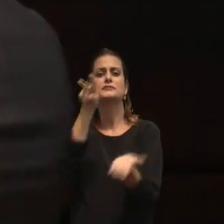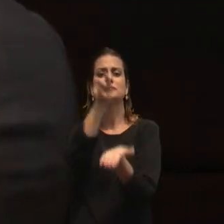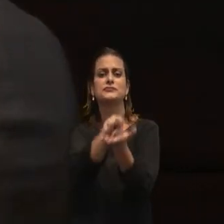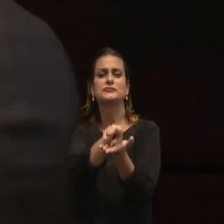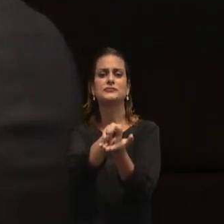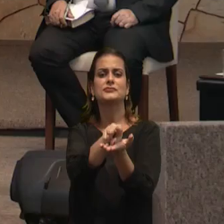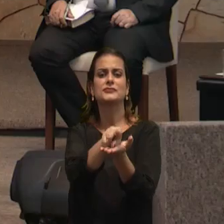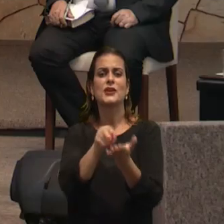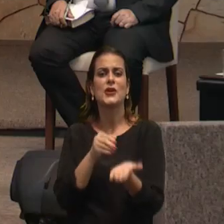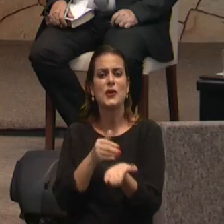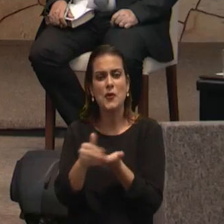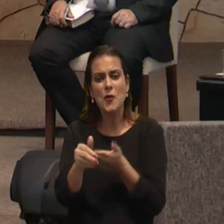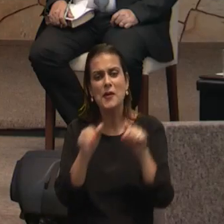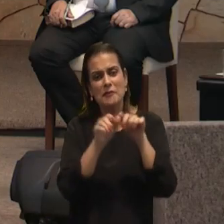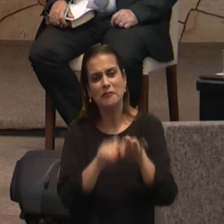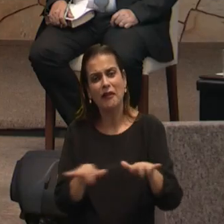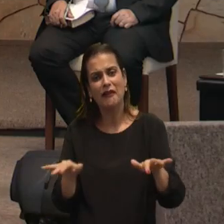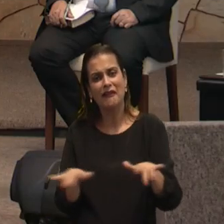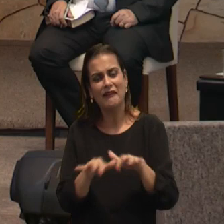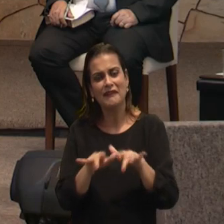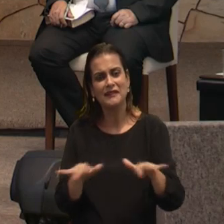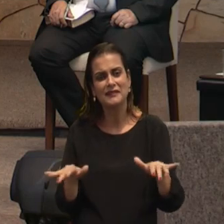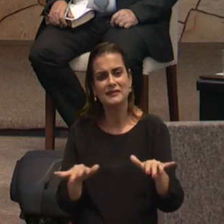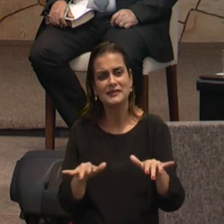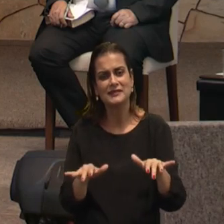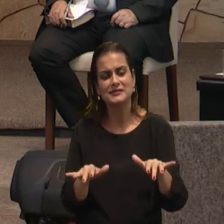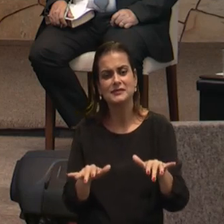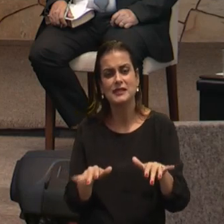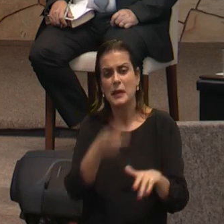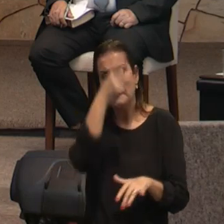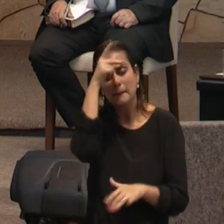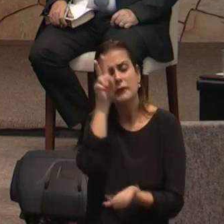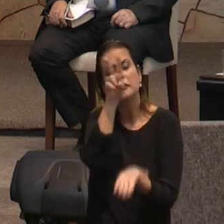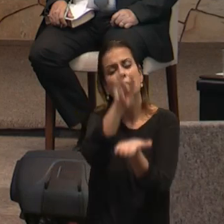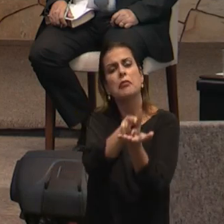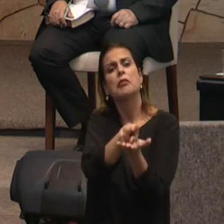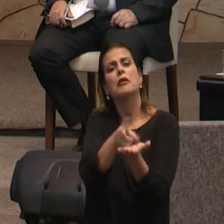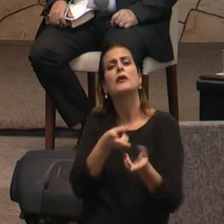eles começam a tocar ali o órgão e